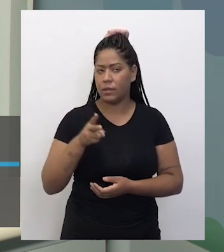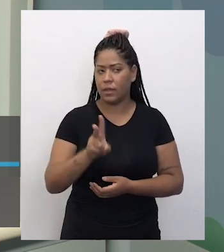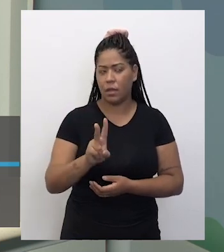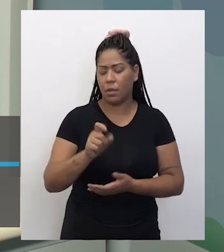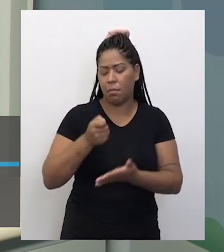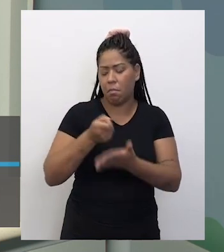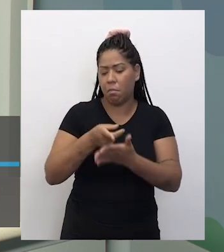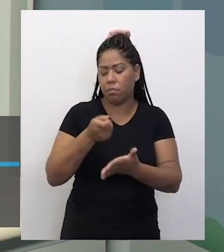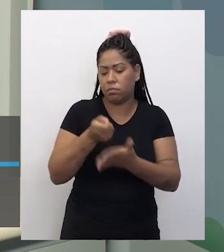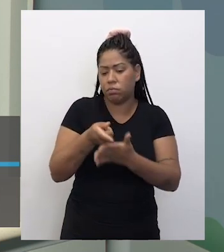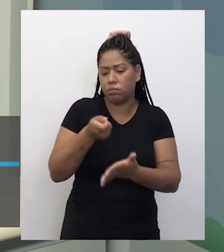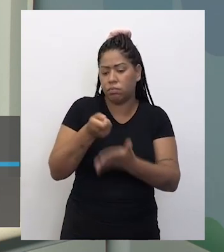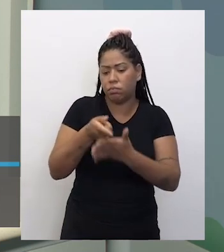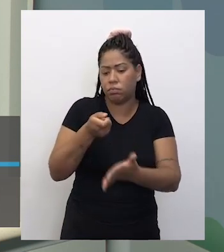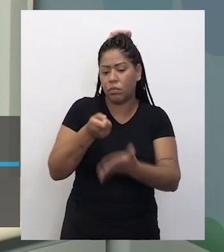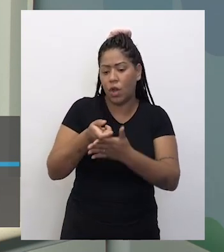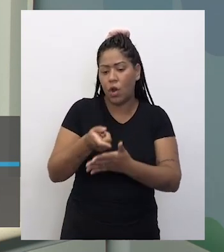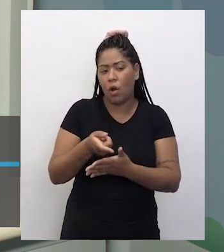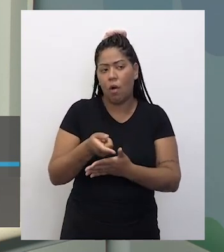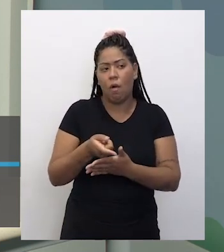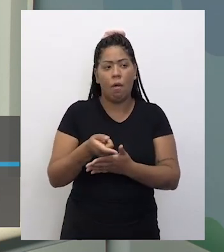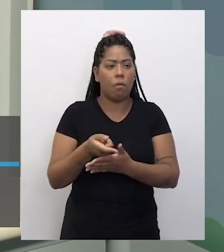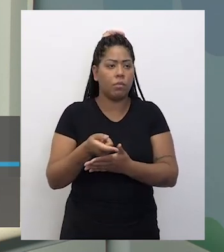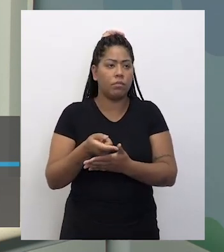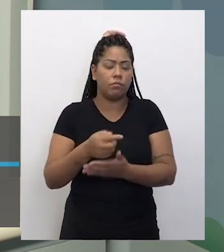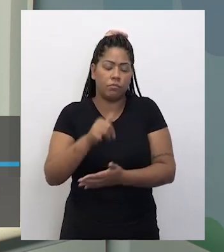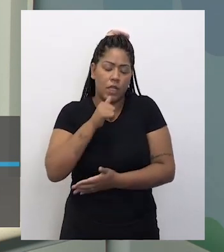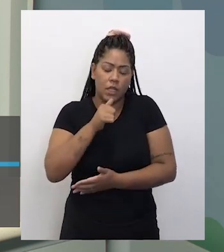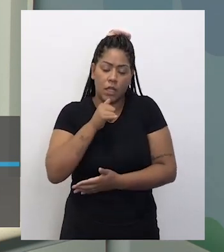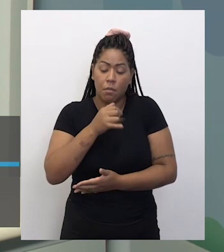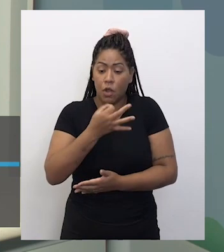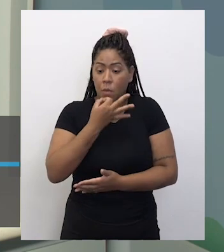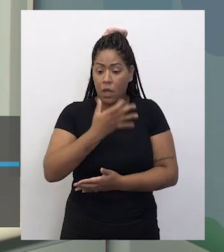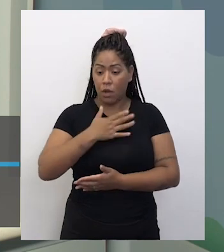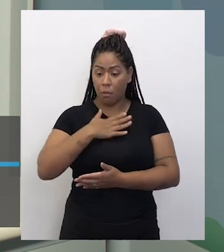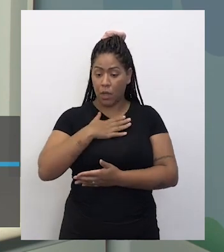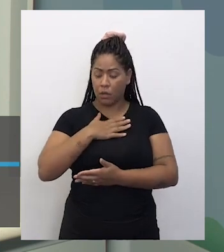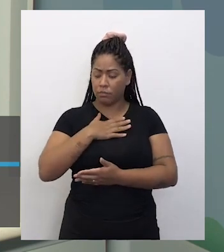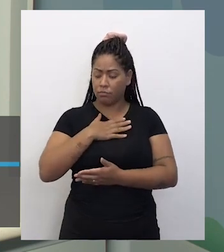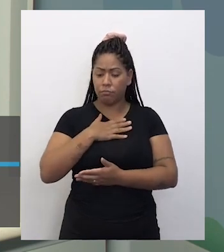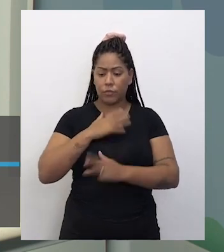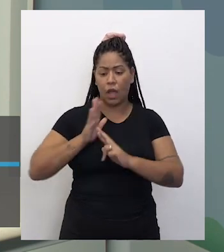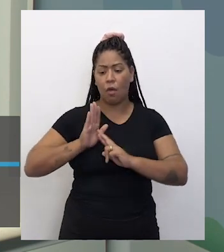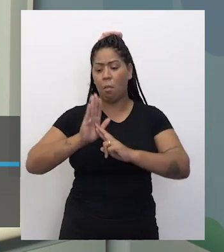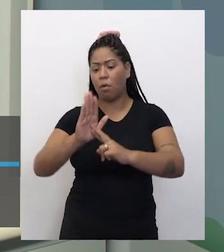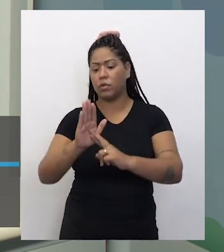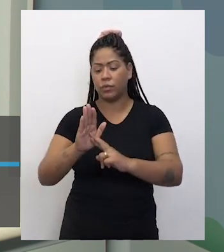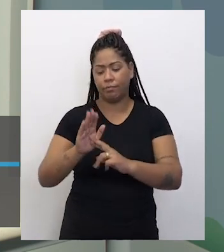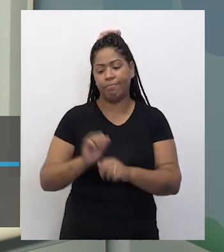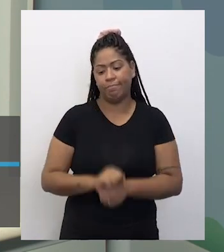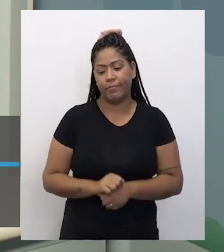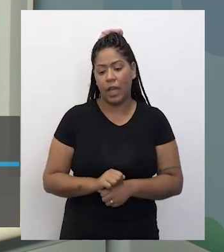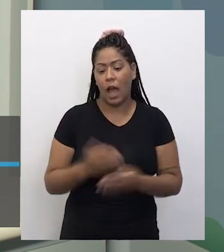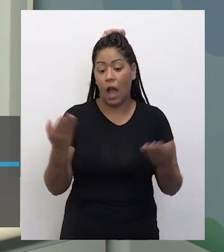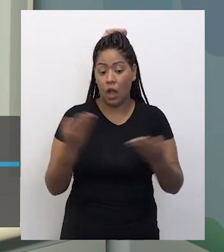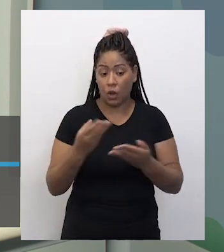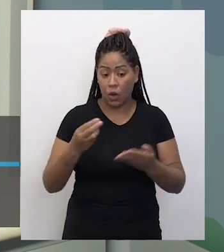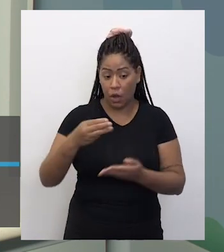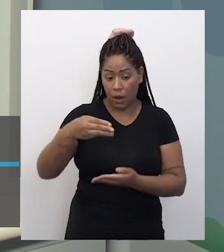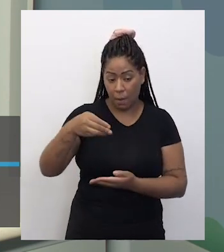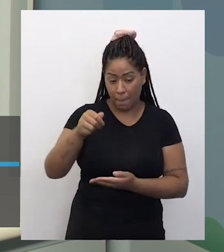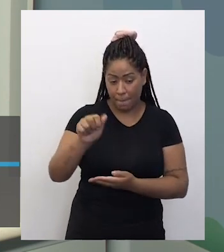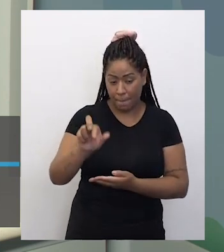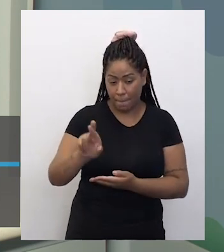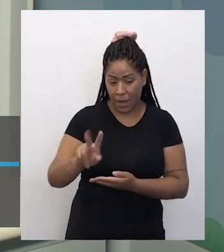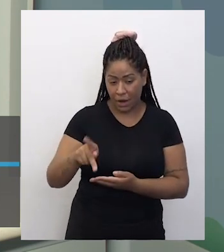sem vendendo uma ideia, que você gostou, não faz propaganda. Marketing já é um profissional que vende um produto e trabalha